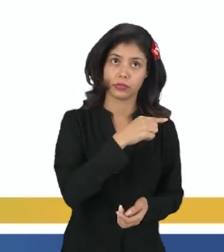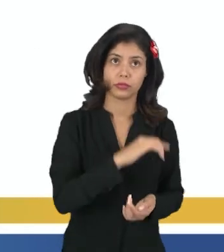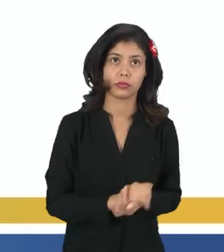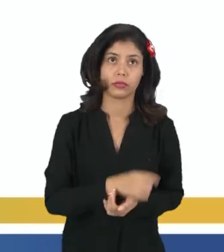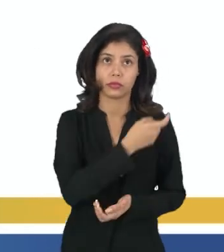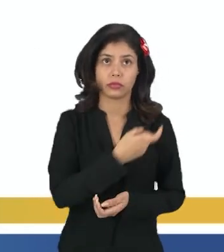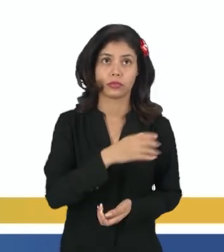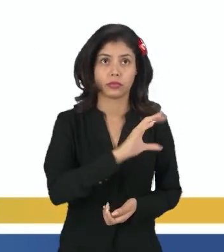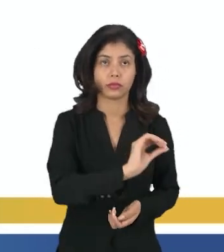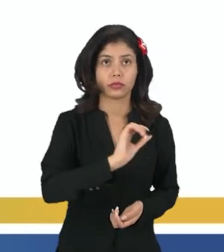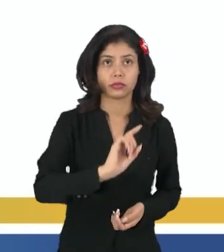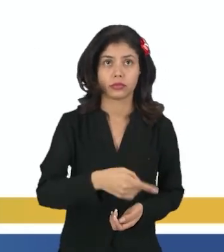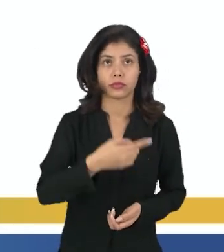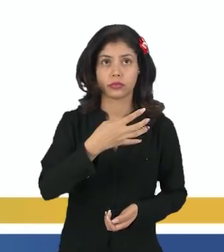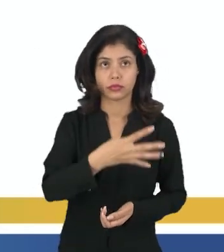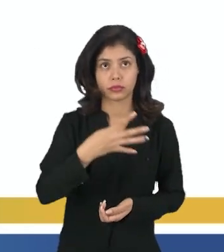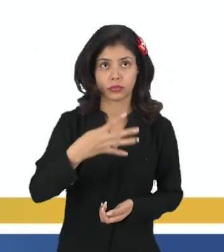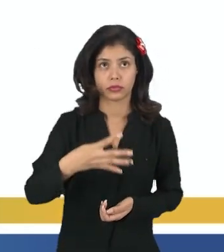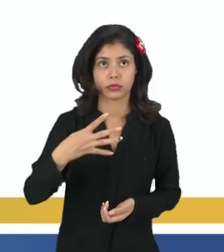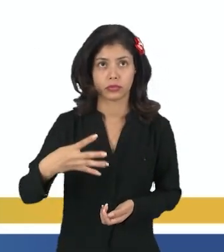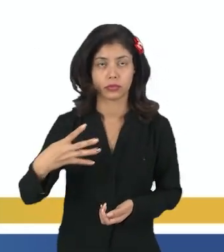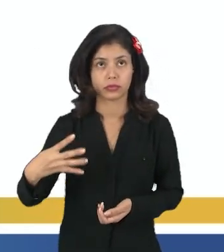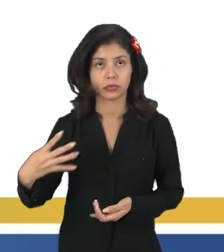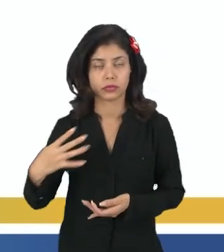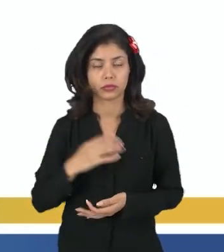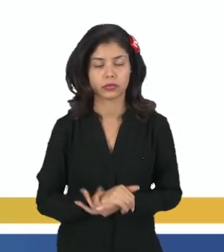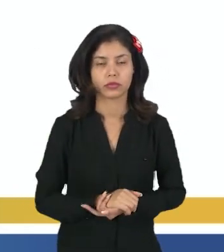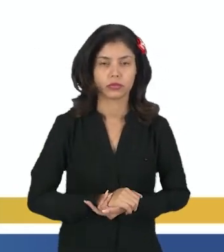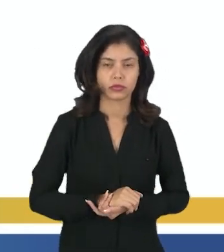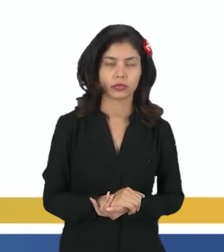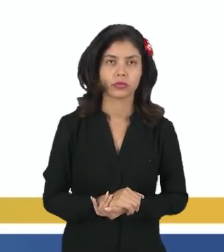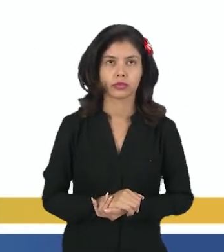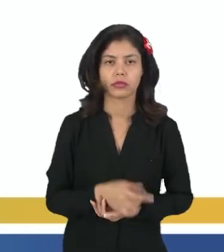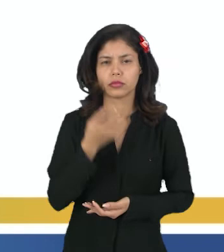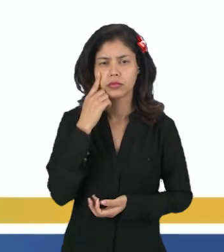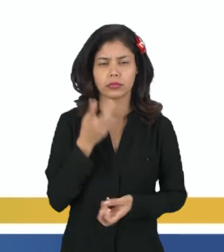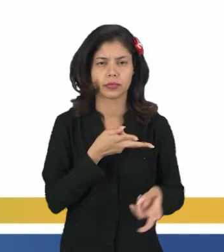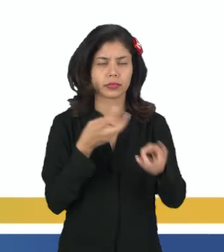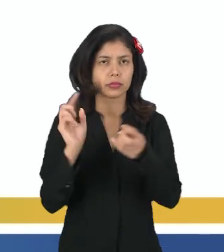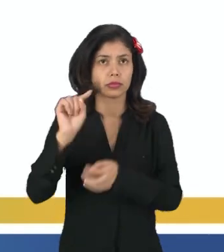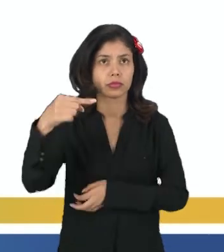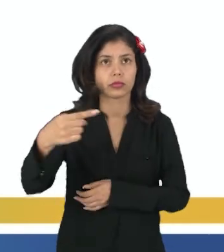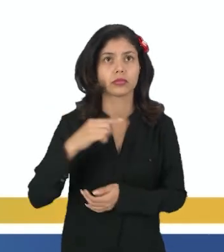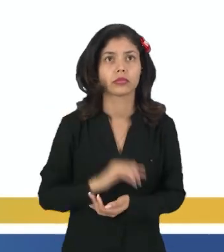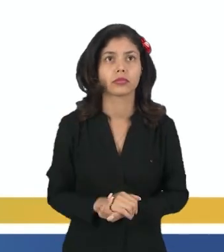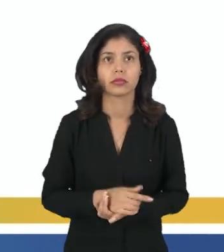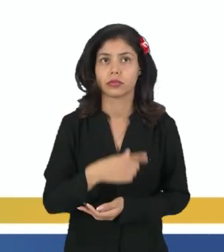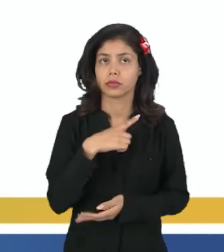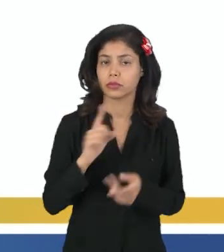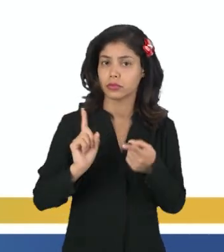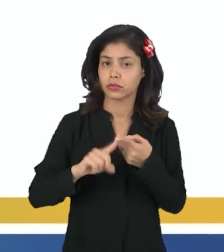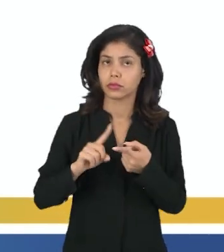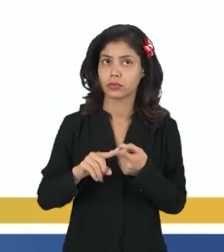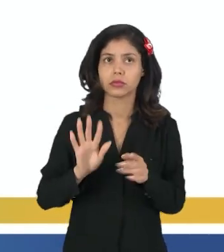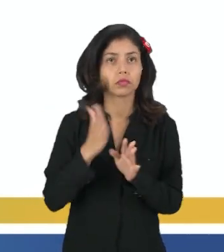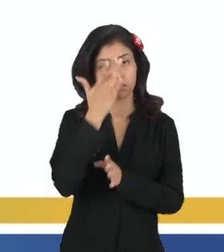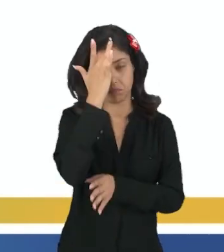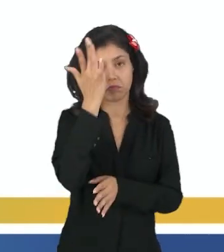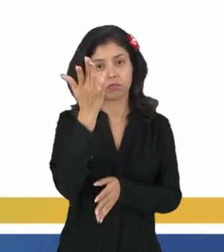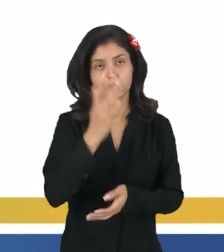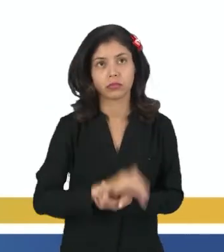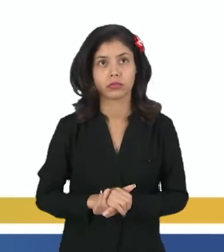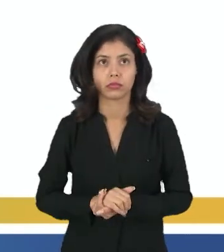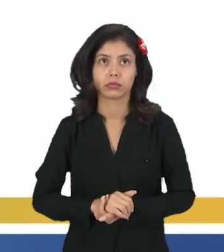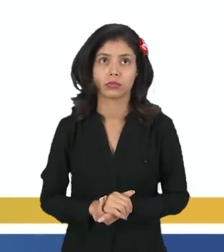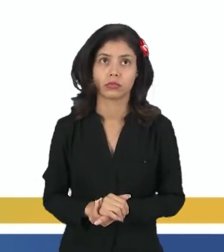subir tá aí com X = 0,444 PC bom ali e no primeiro membro é tranquilo